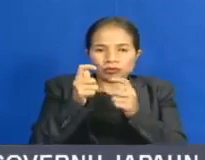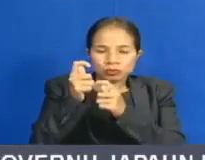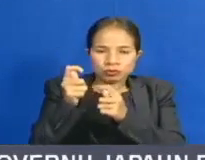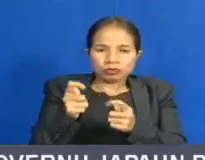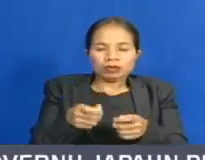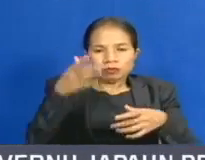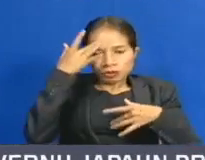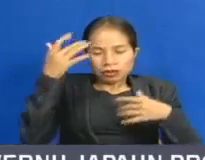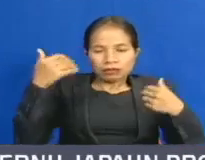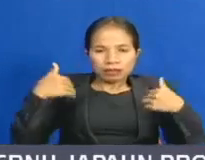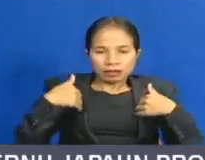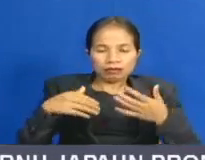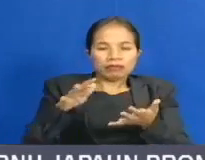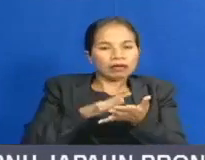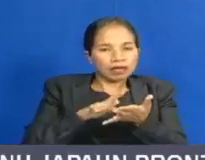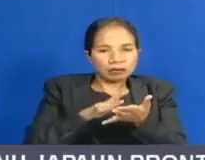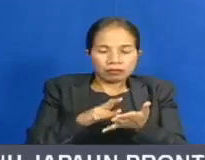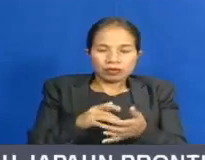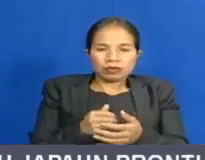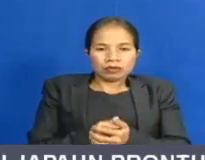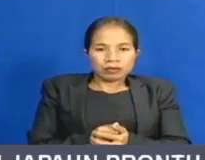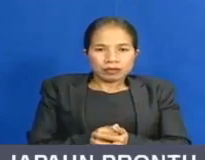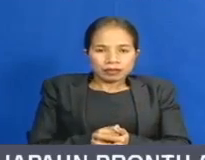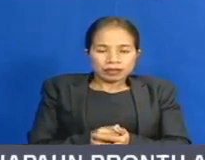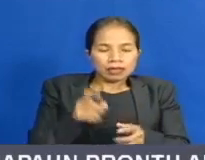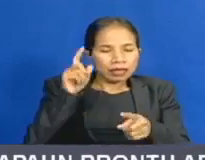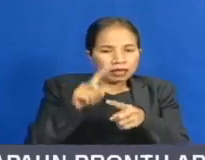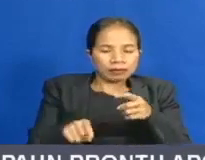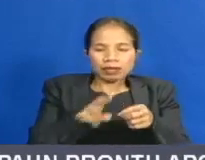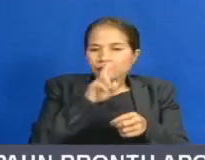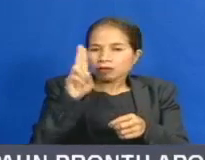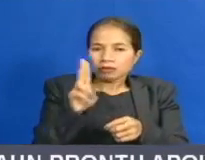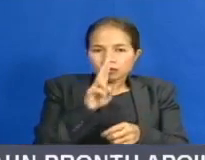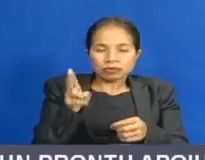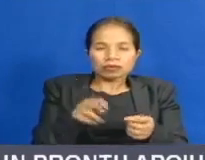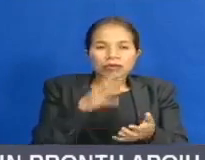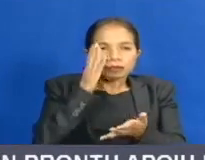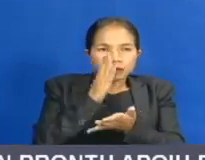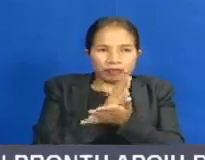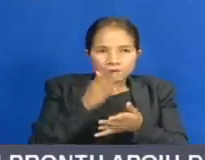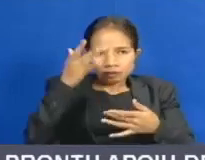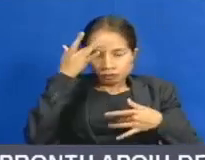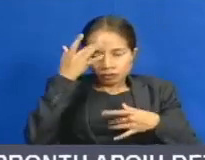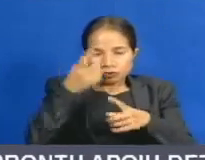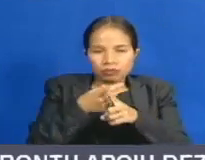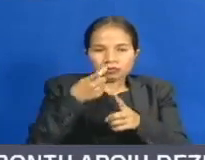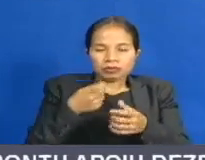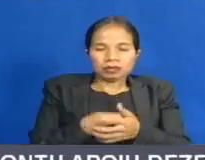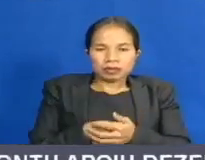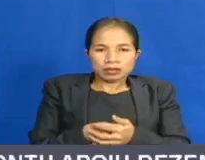nebe iha. Ay moruk ho tipo antibiótico la bele utiliza ho di prevene moras nebe causa husi